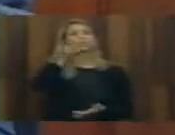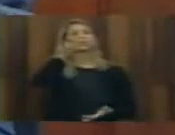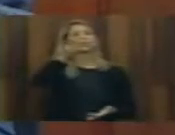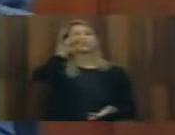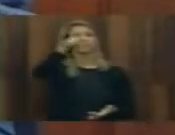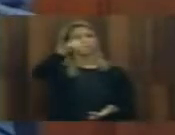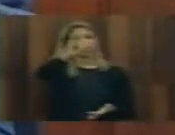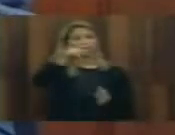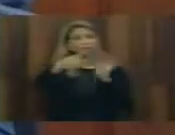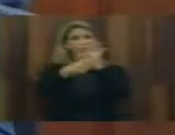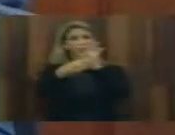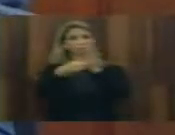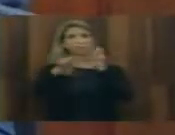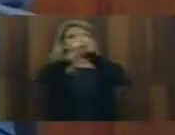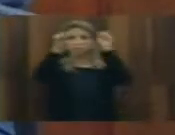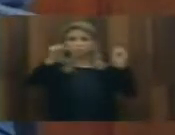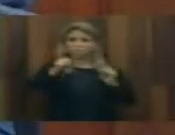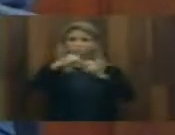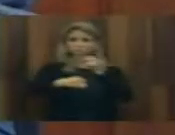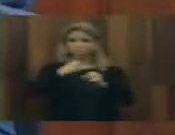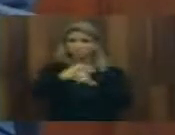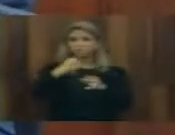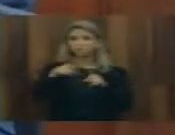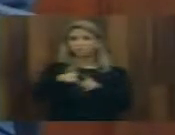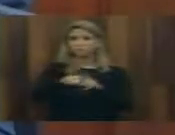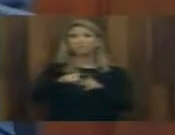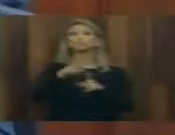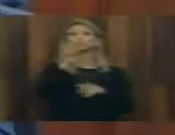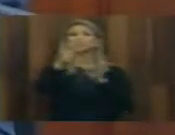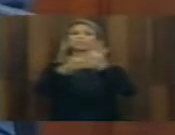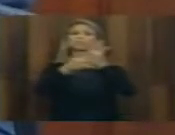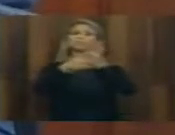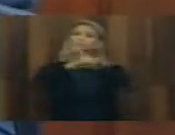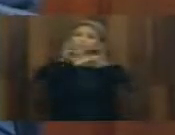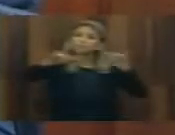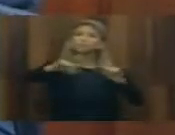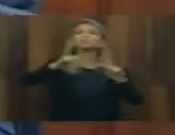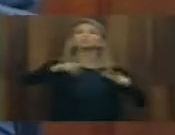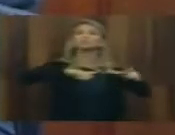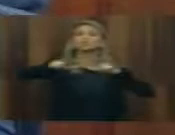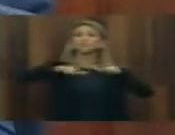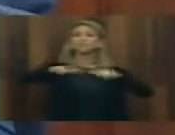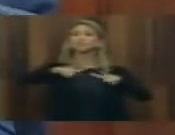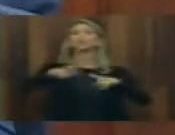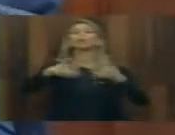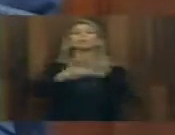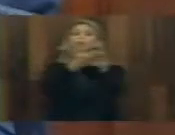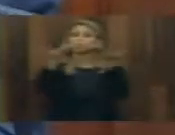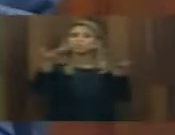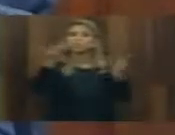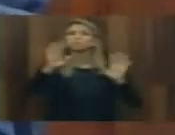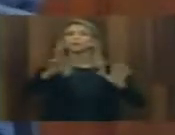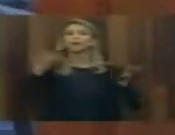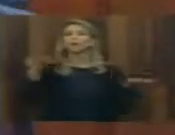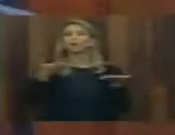institui o sistema online de intermediação de empregos no portal da Prefeitura. Veto será encaminhado à